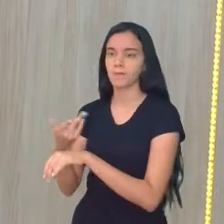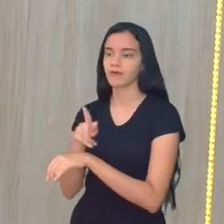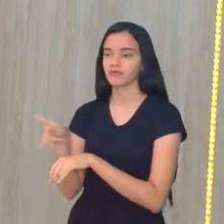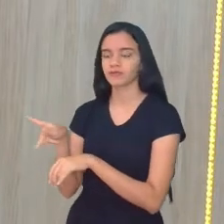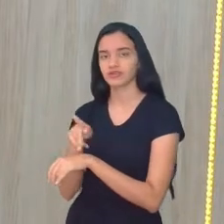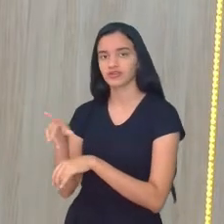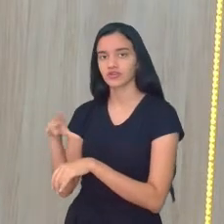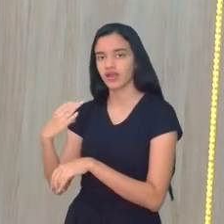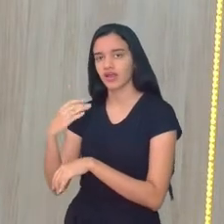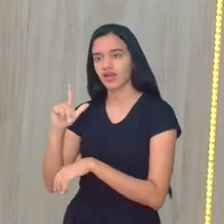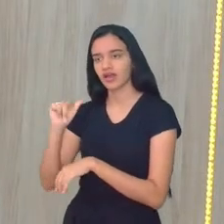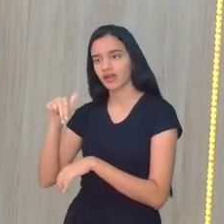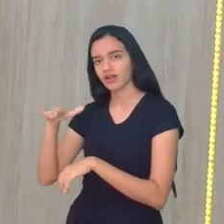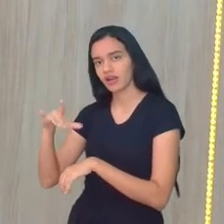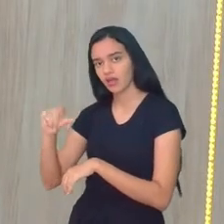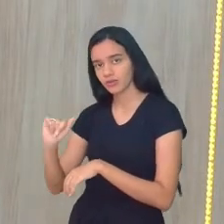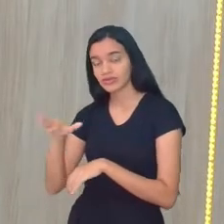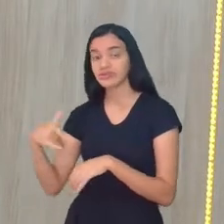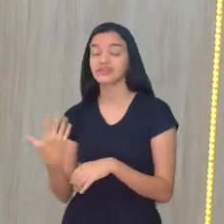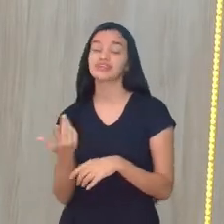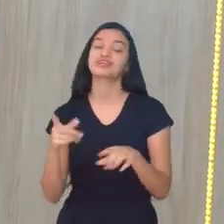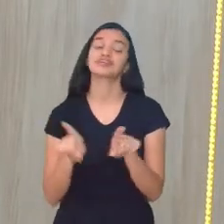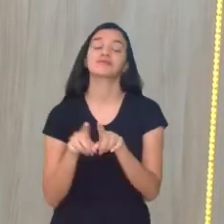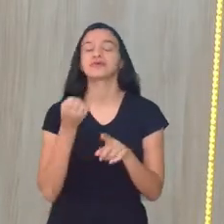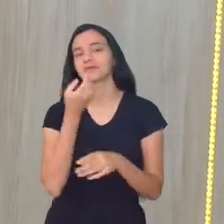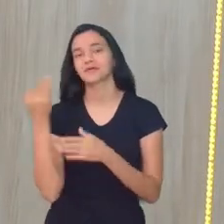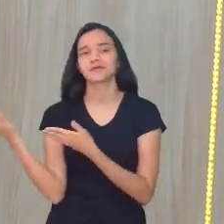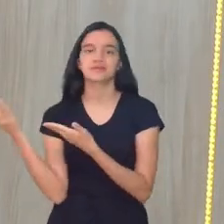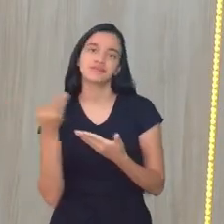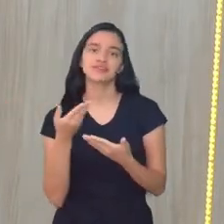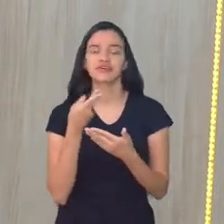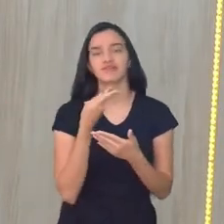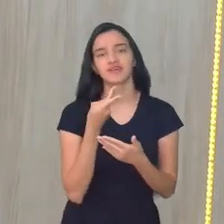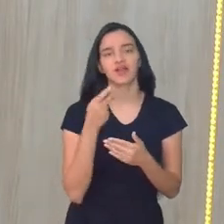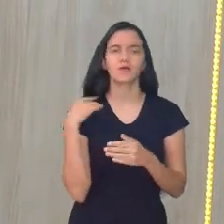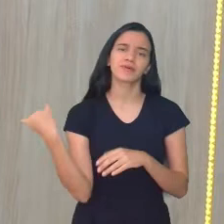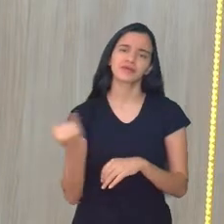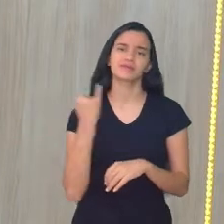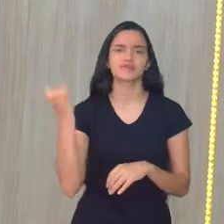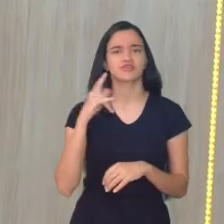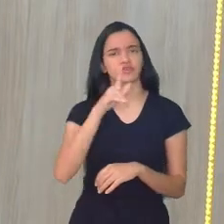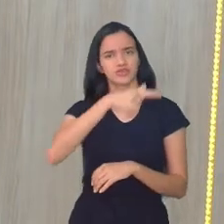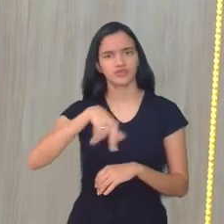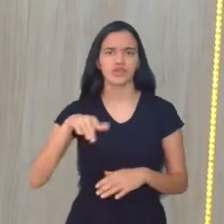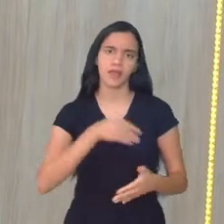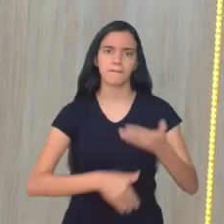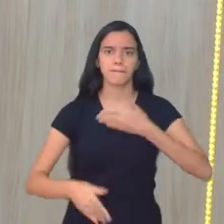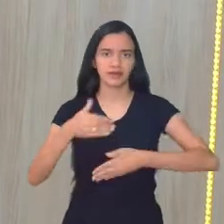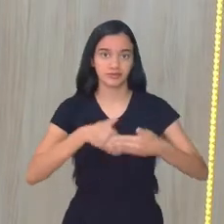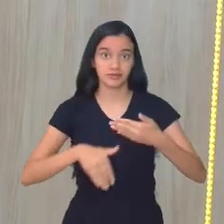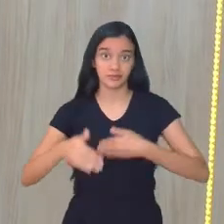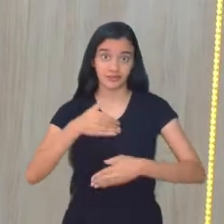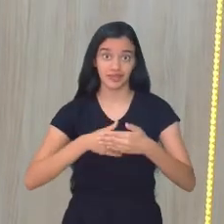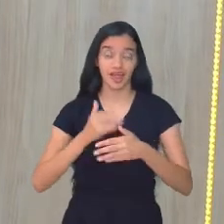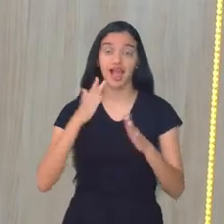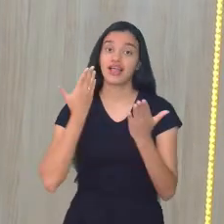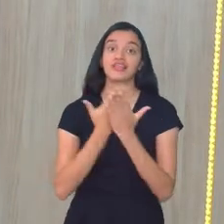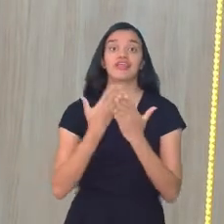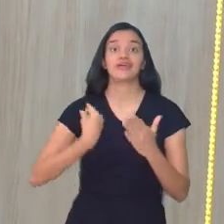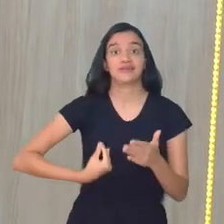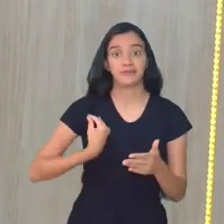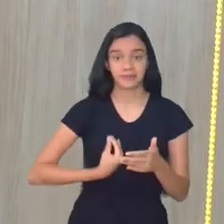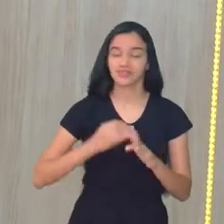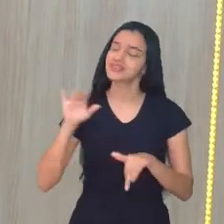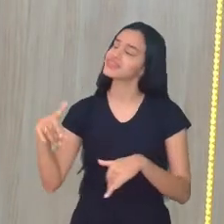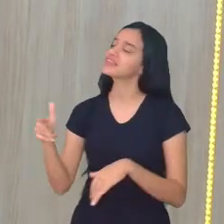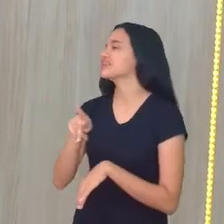dar um recadinho aí para a gente e também vai dar as boas-vindas dizendo como é importante vocês participarem da aula nesse momento ao vivo. Não